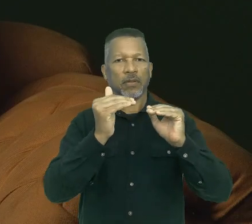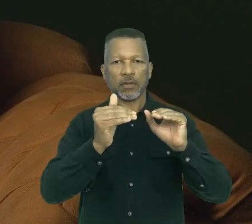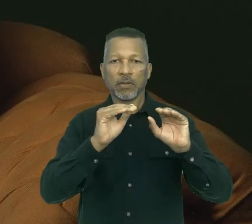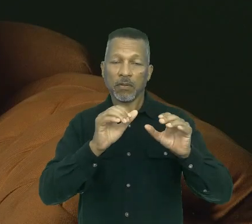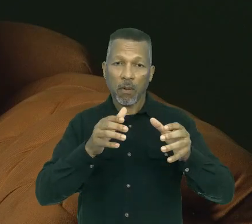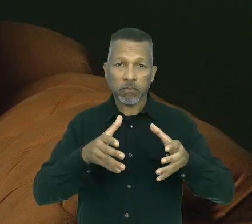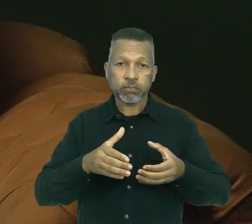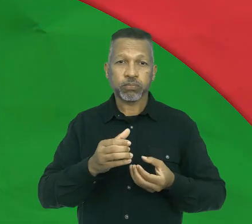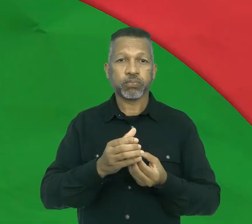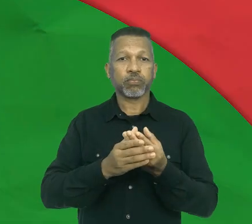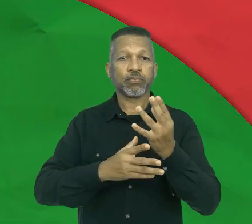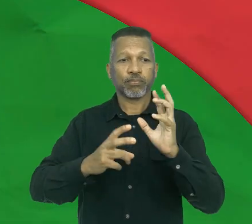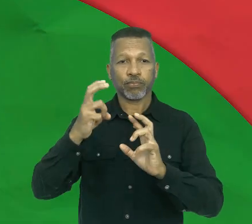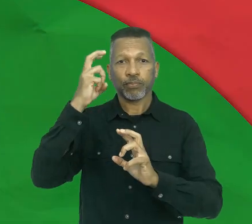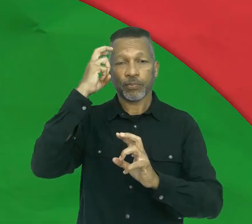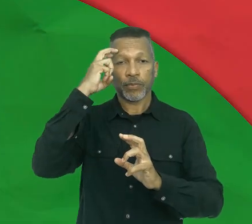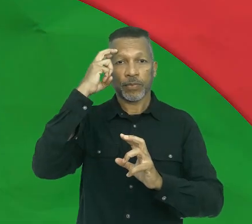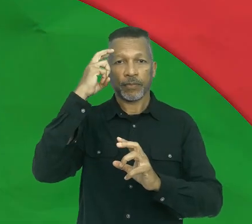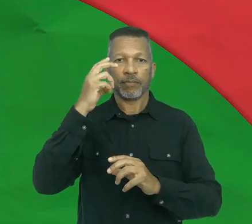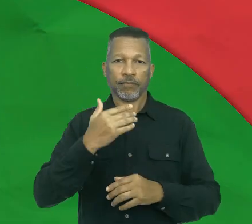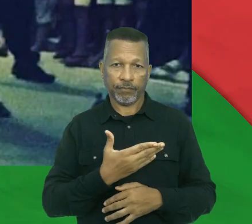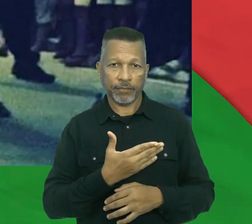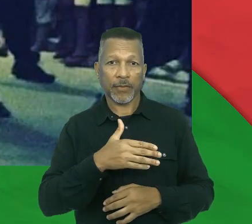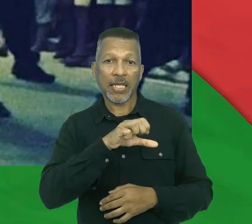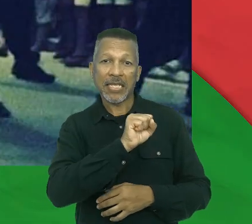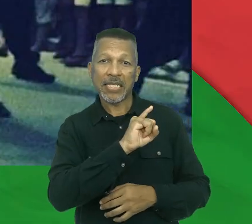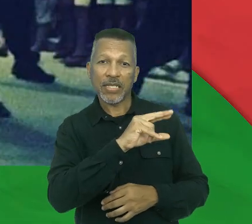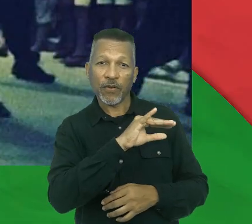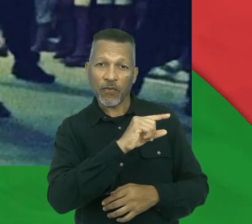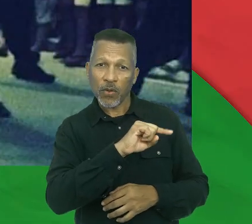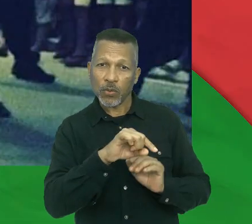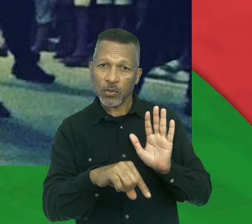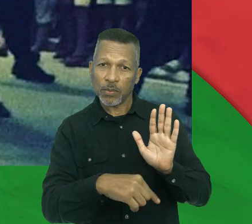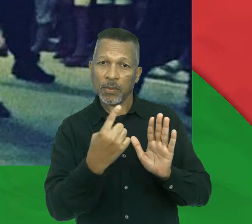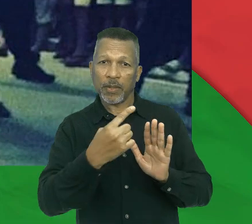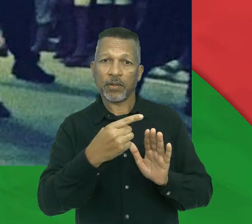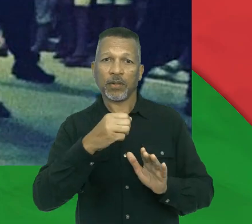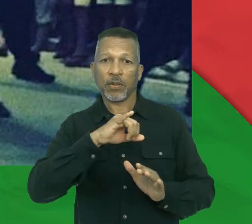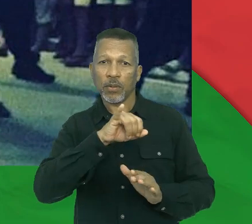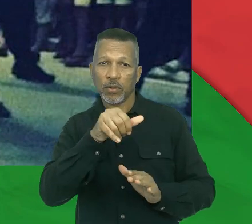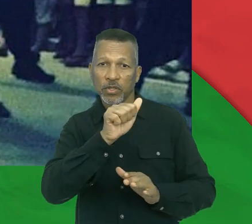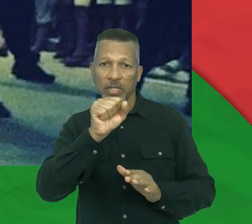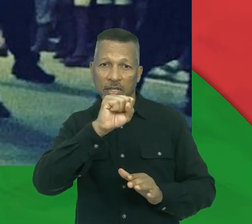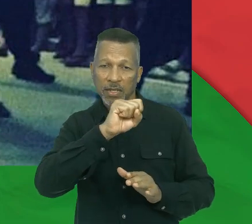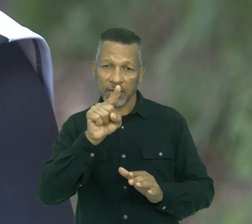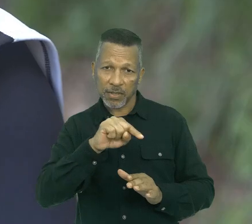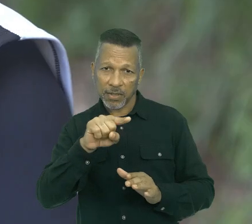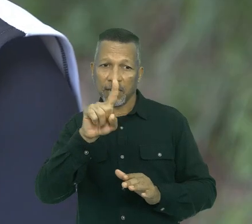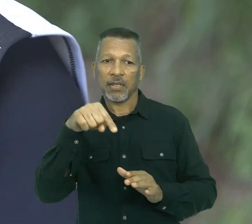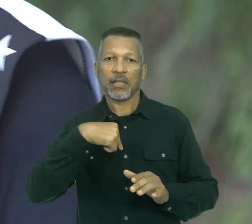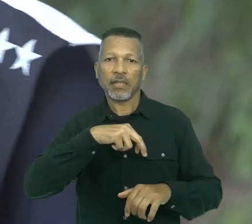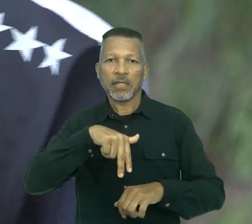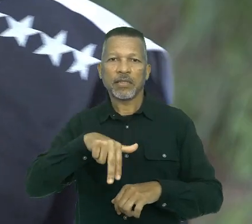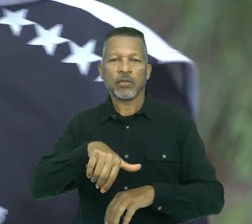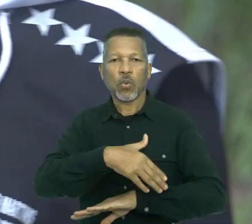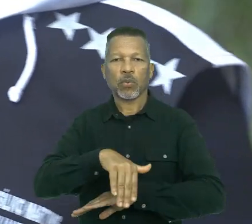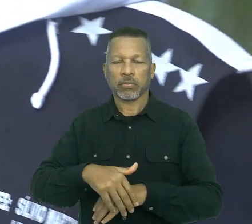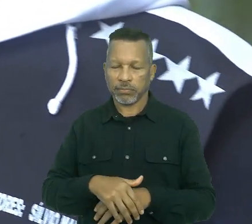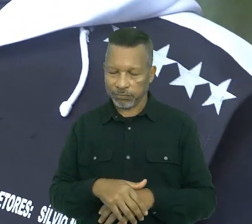incubadora cultural, né? Silvio é um dos pioneiros do jazz e da dança de rua. A